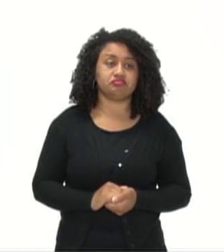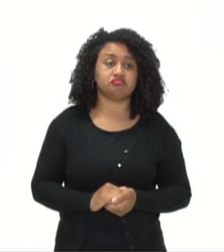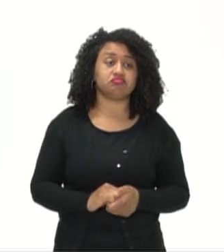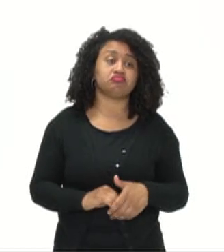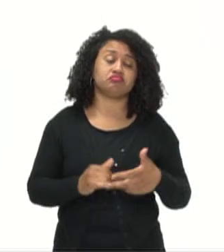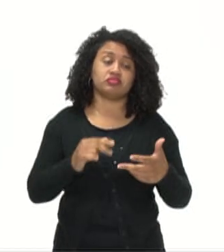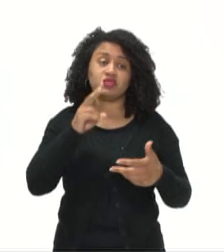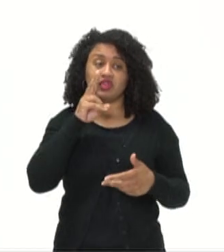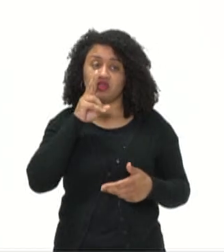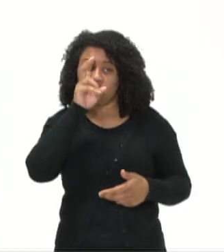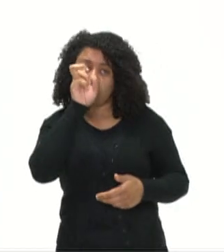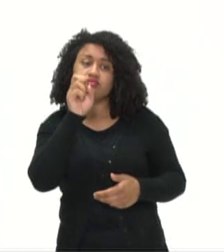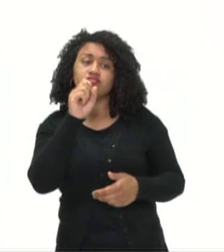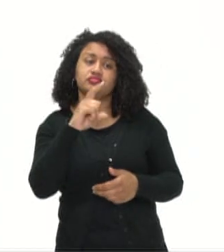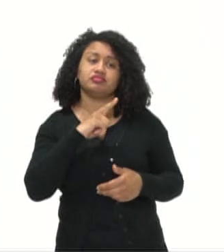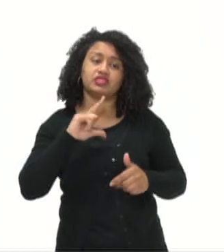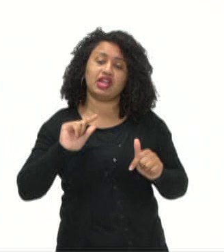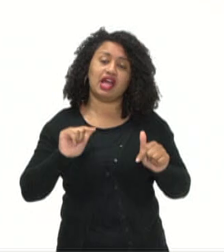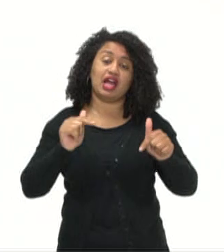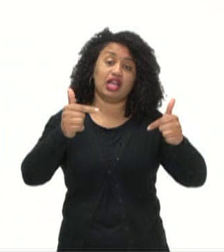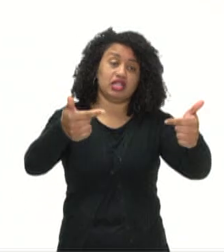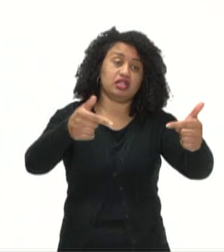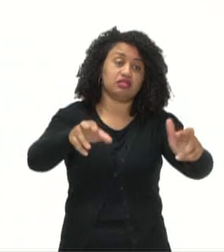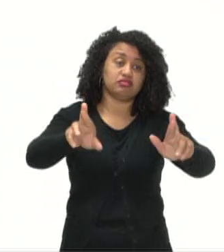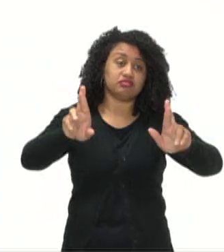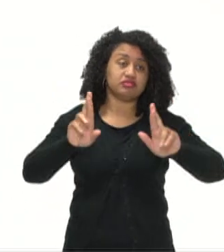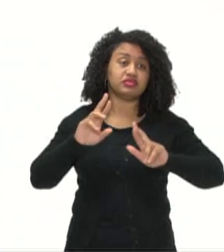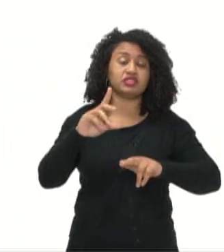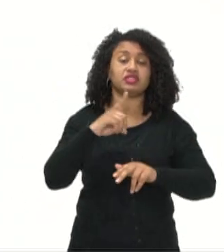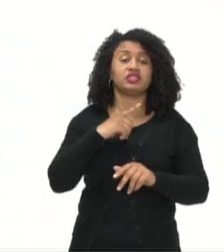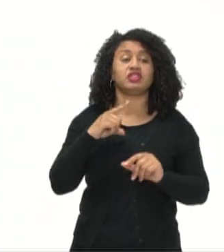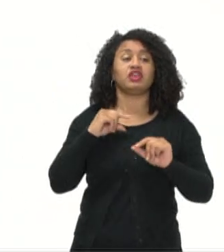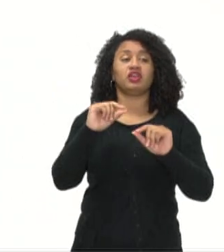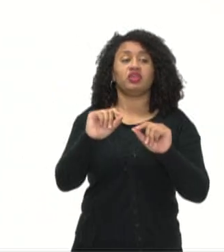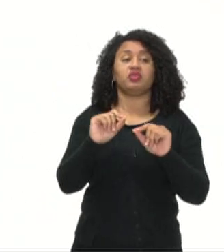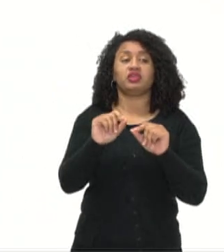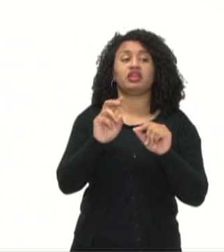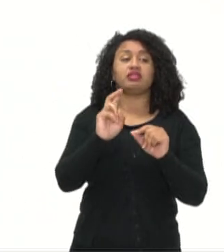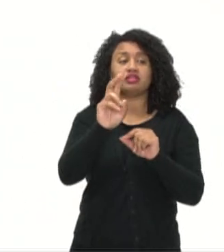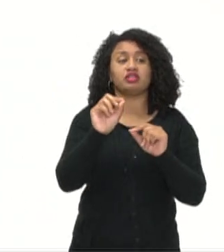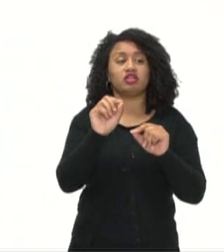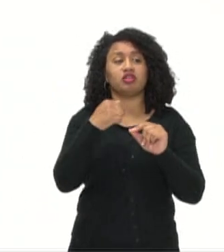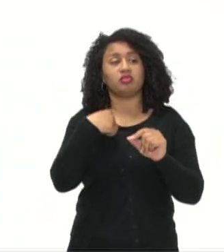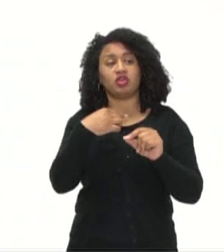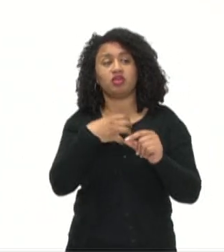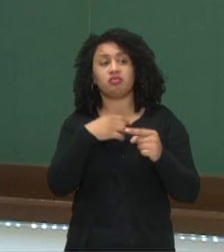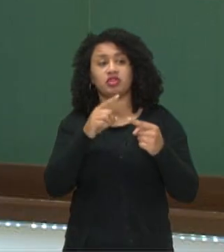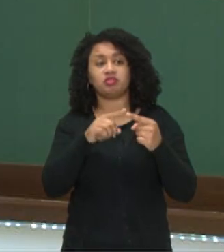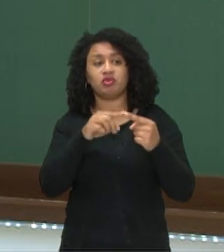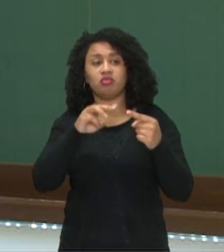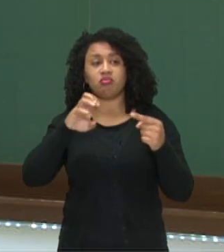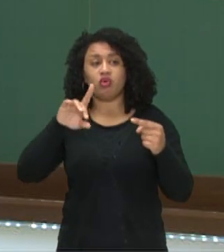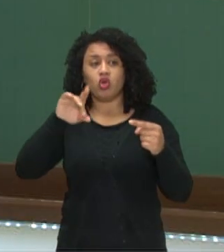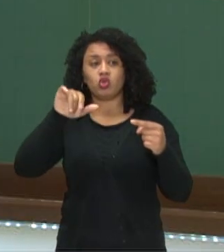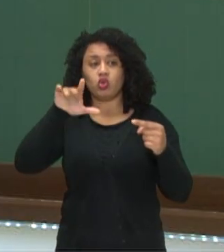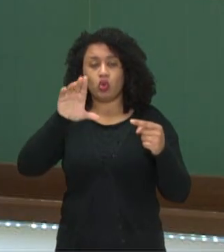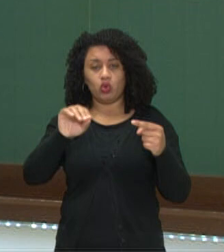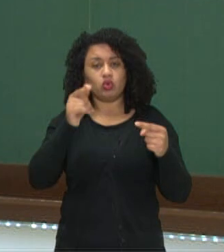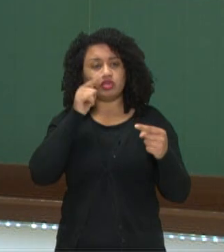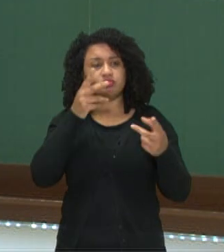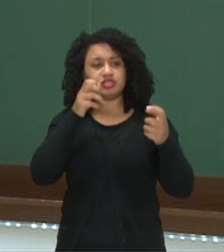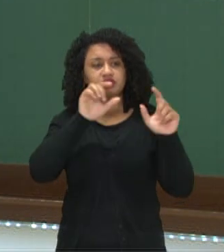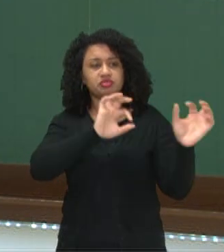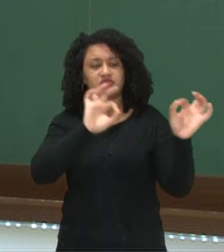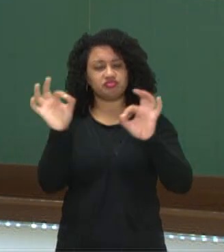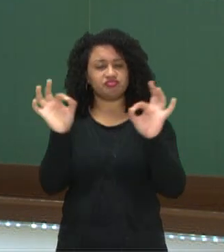de forças, ação e reação, eles têm inicialmente sempre o mesmo módulo. Então, a gente consegue perceber por esse GIF